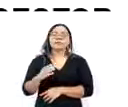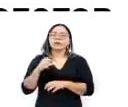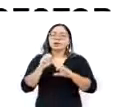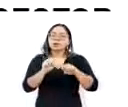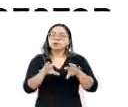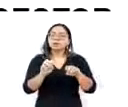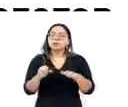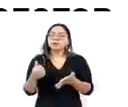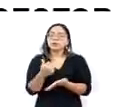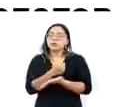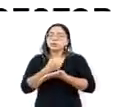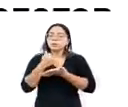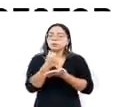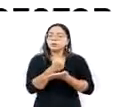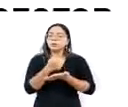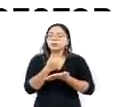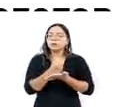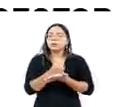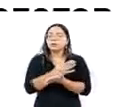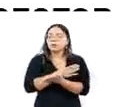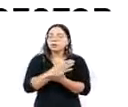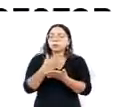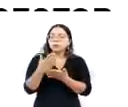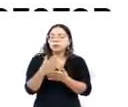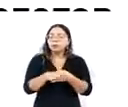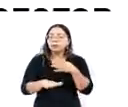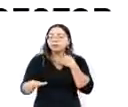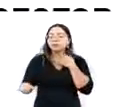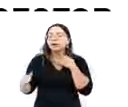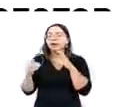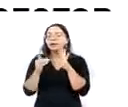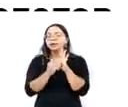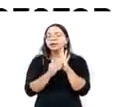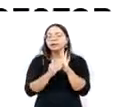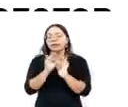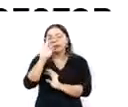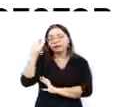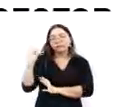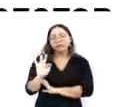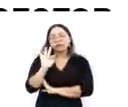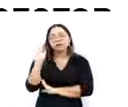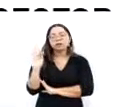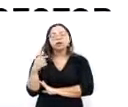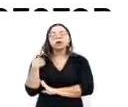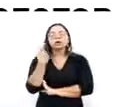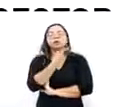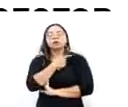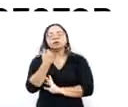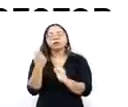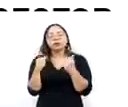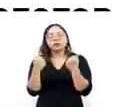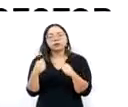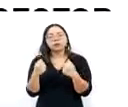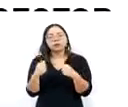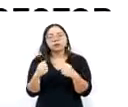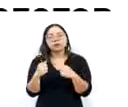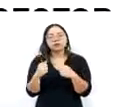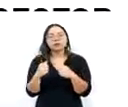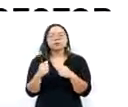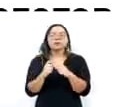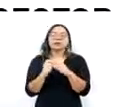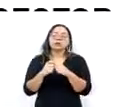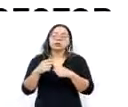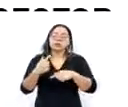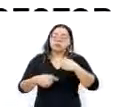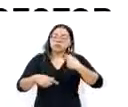na educação básica, presentes no ensino, desde a educação infantil até o ensino superior, nós precisamos superar tudo isso